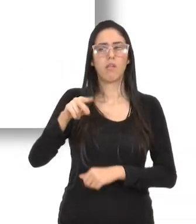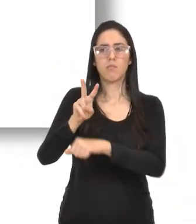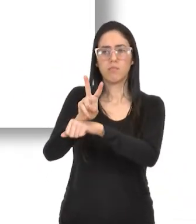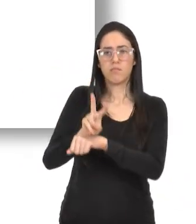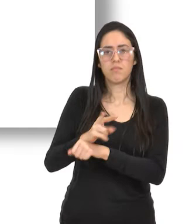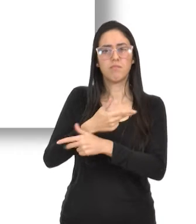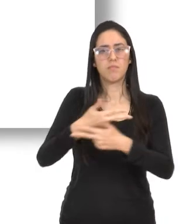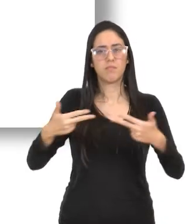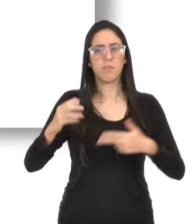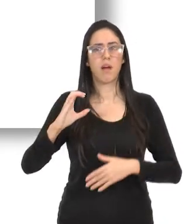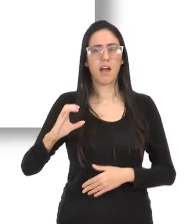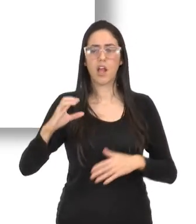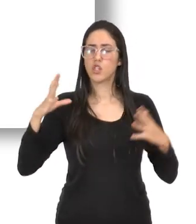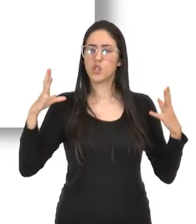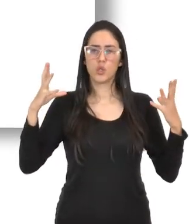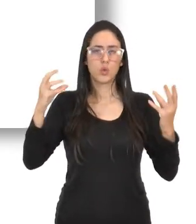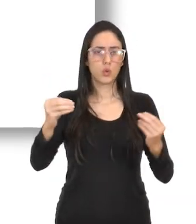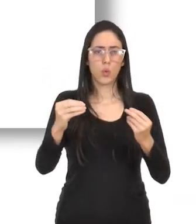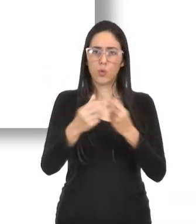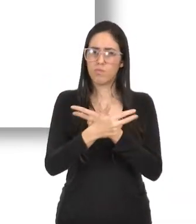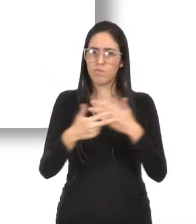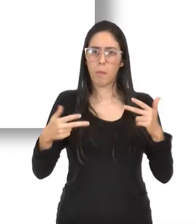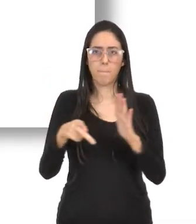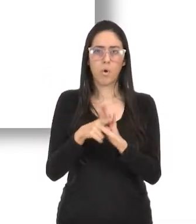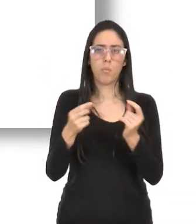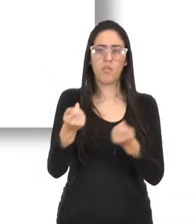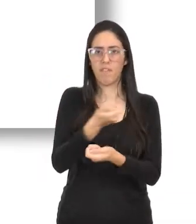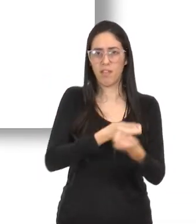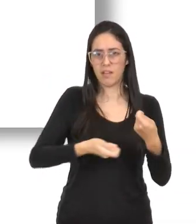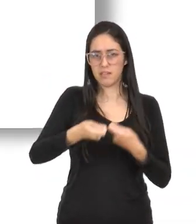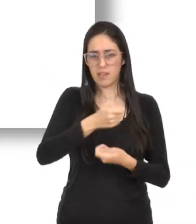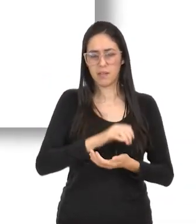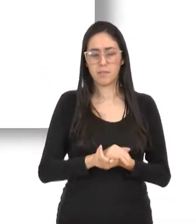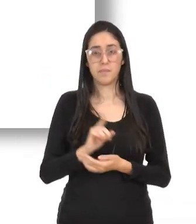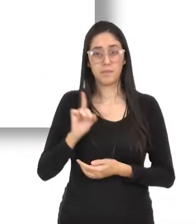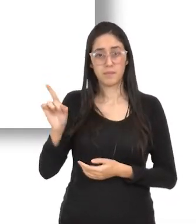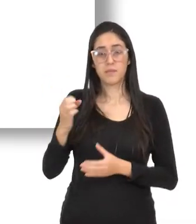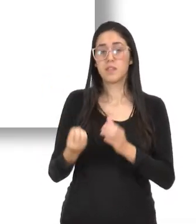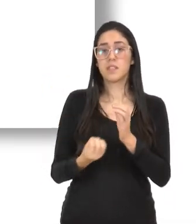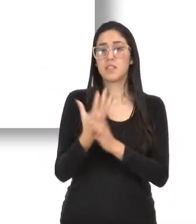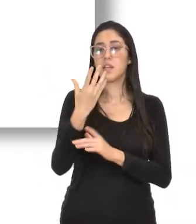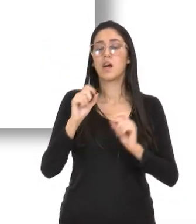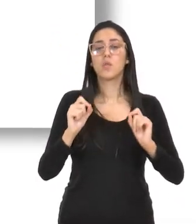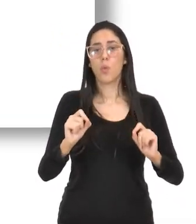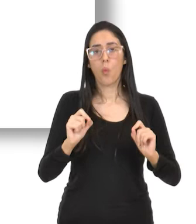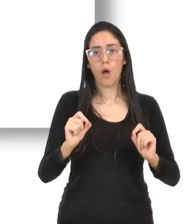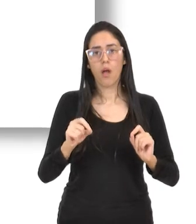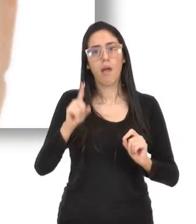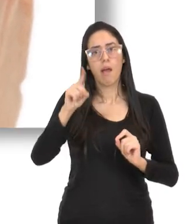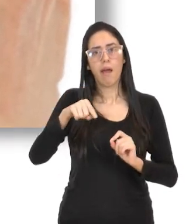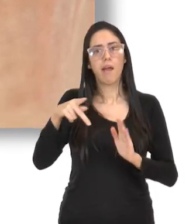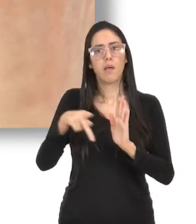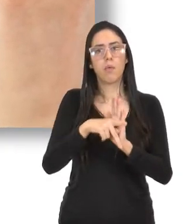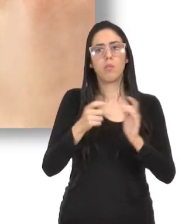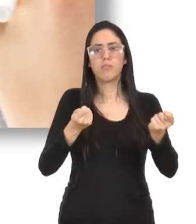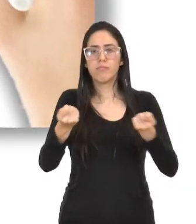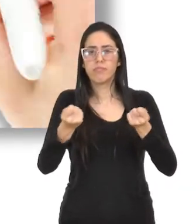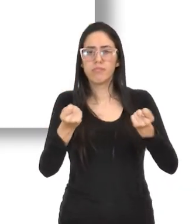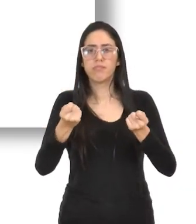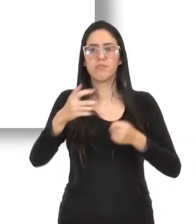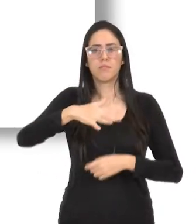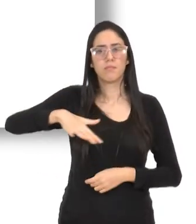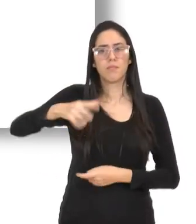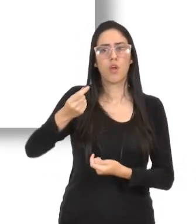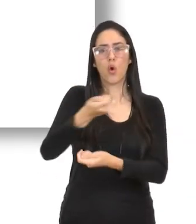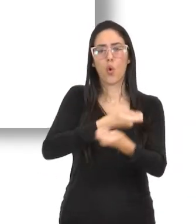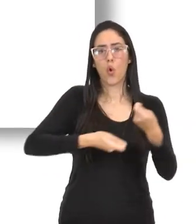cobranças, operações de crédito e todas as demais operações financeiras. Ele foi criado para servir de instrumento regulatório da